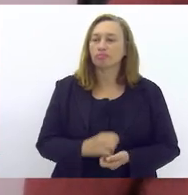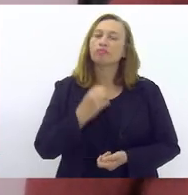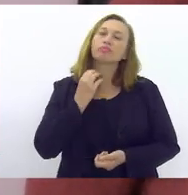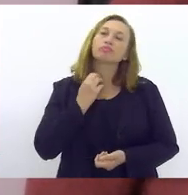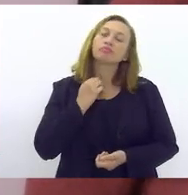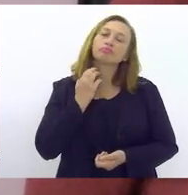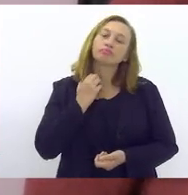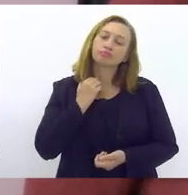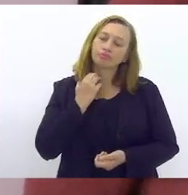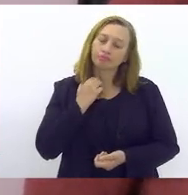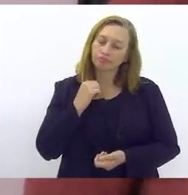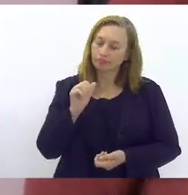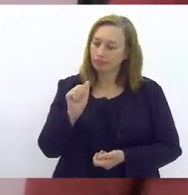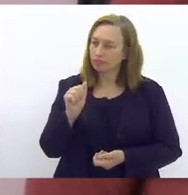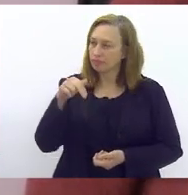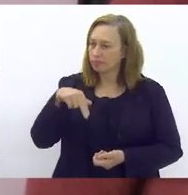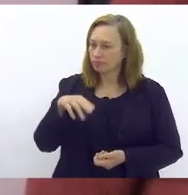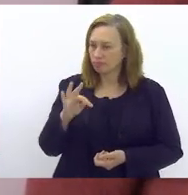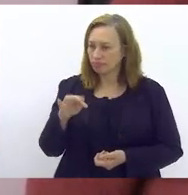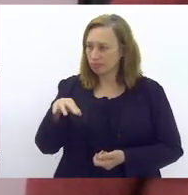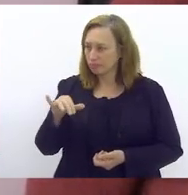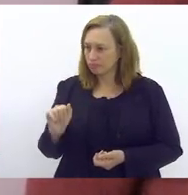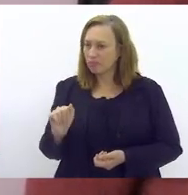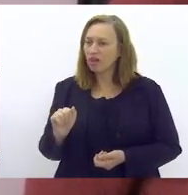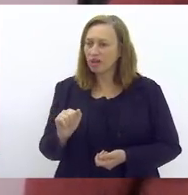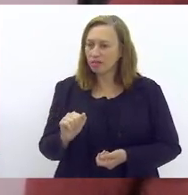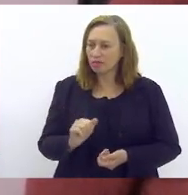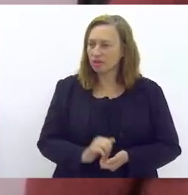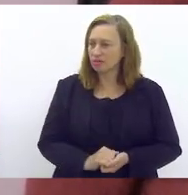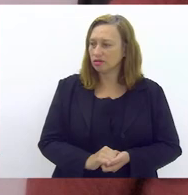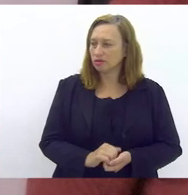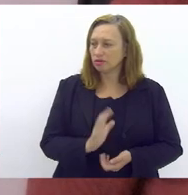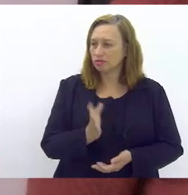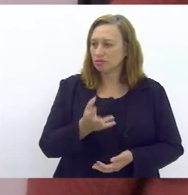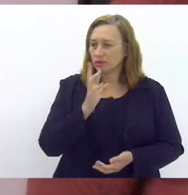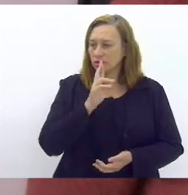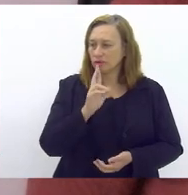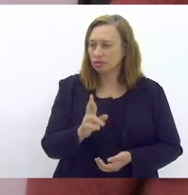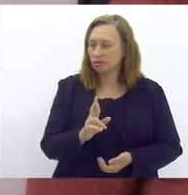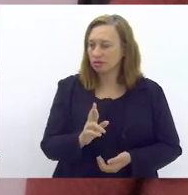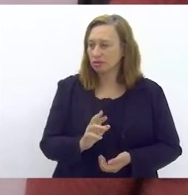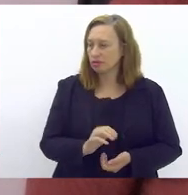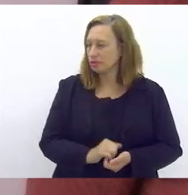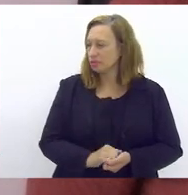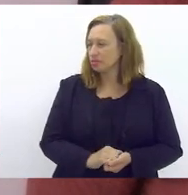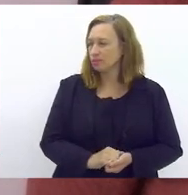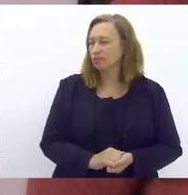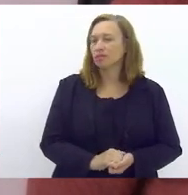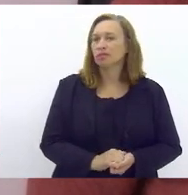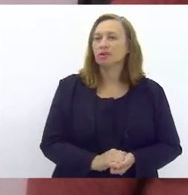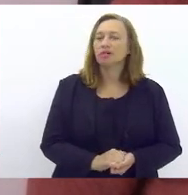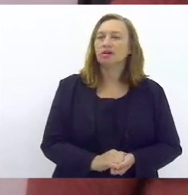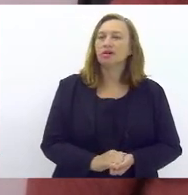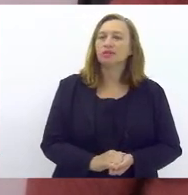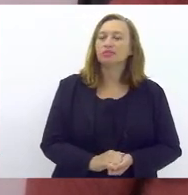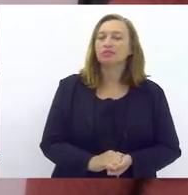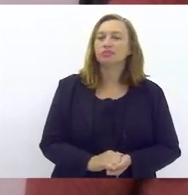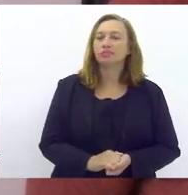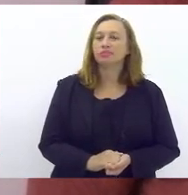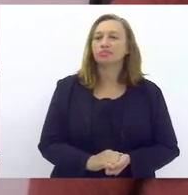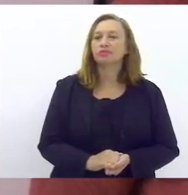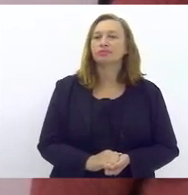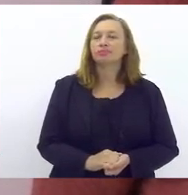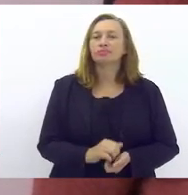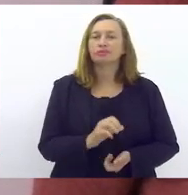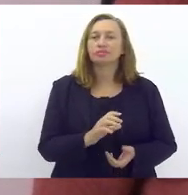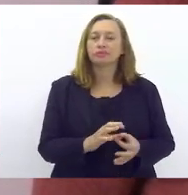Antônia já resolveu? Antônia não? Então eu venho aqui para a mesa e vou passar a palavra para Sabrina.